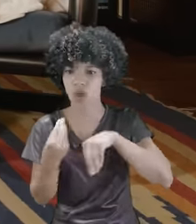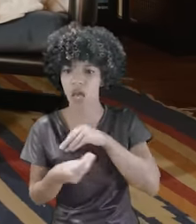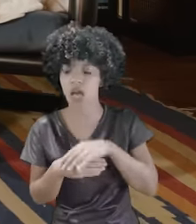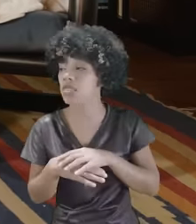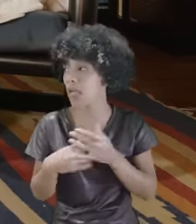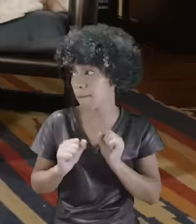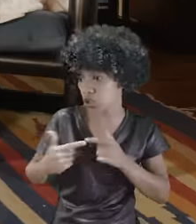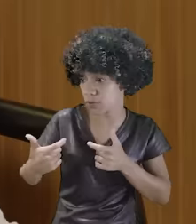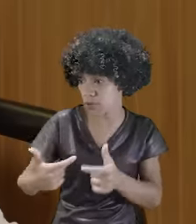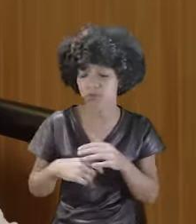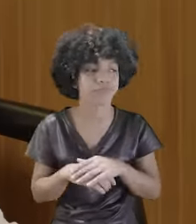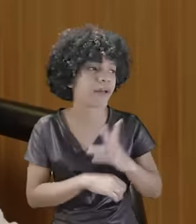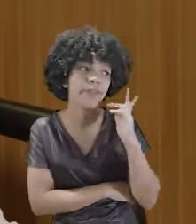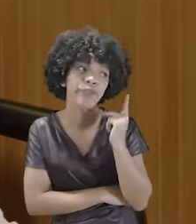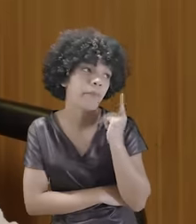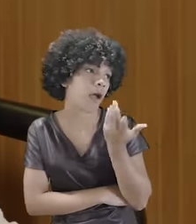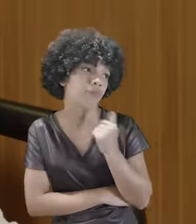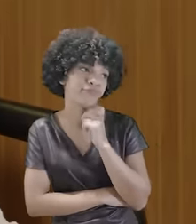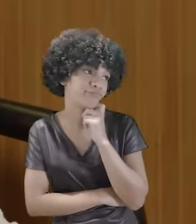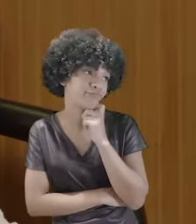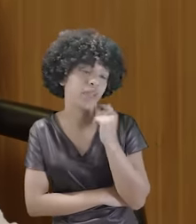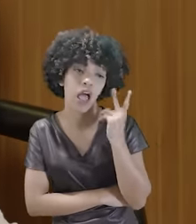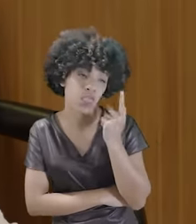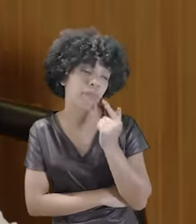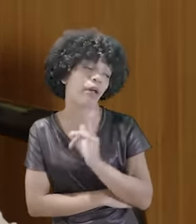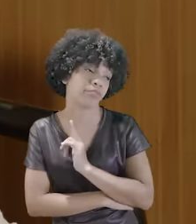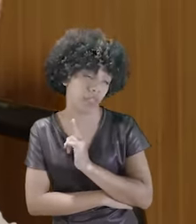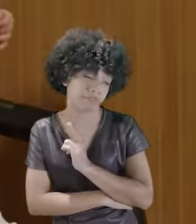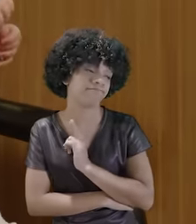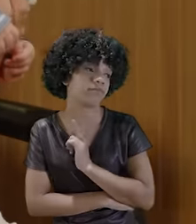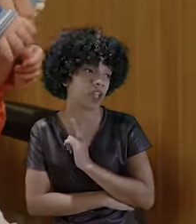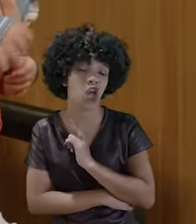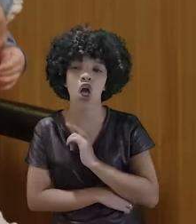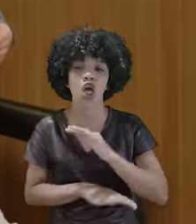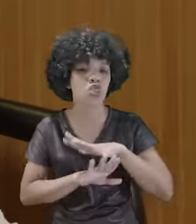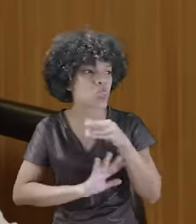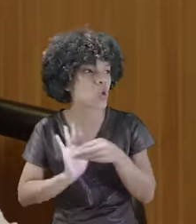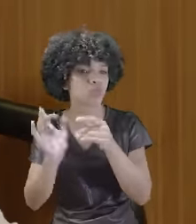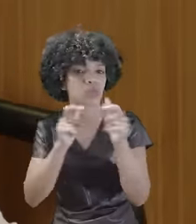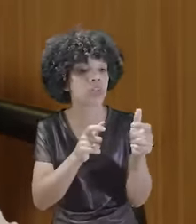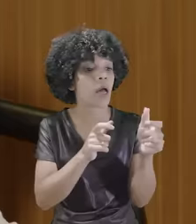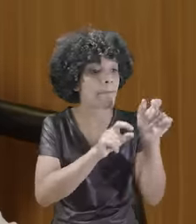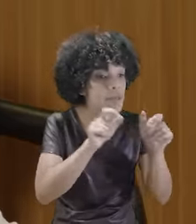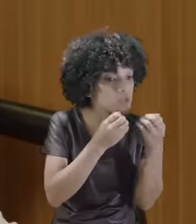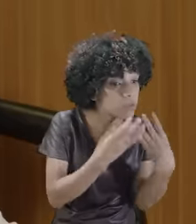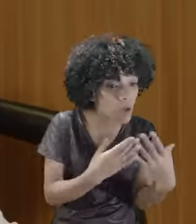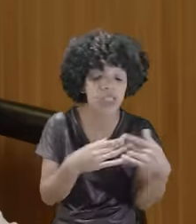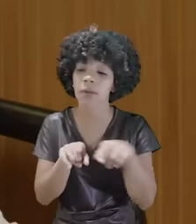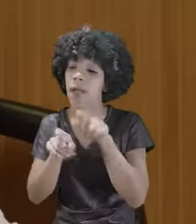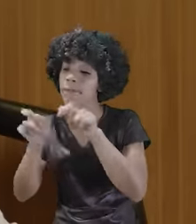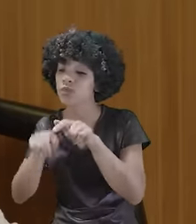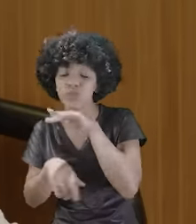pessoas ruins' podem fazer guerra é normal tem tendo todos os lugares pessoas bom bem ruim